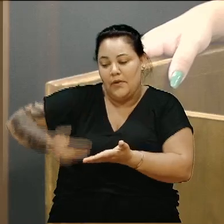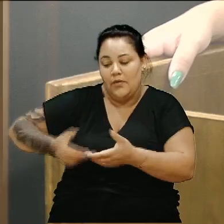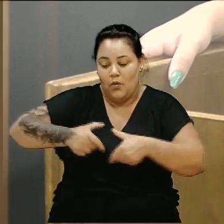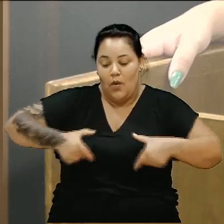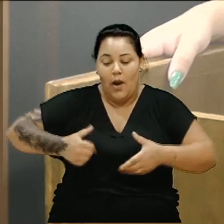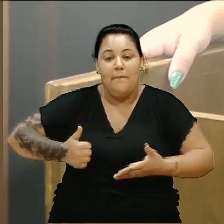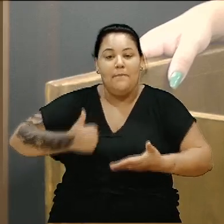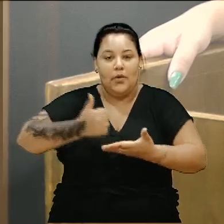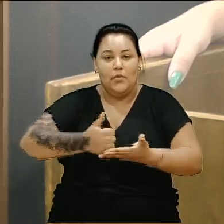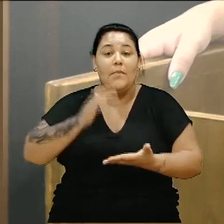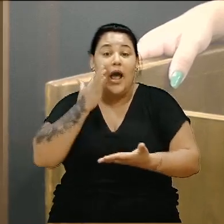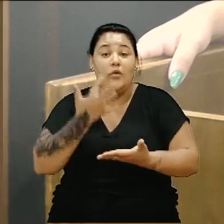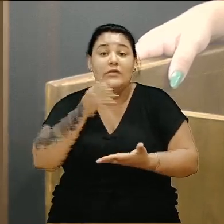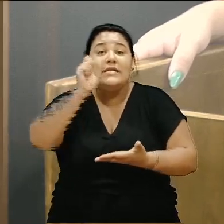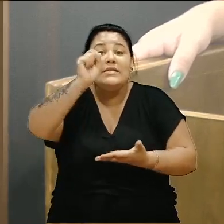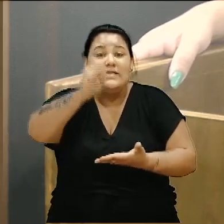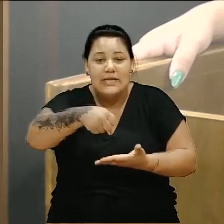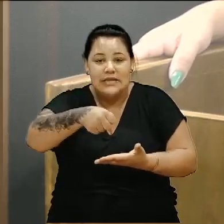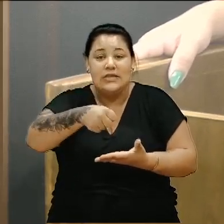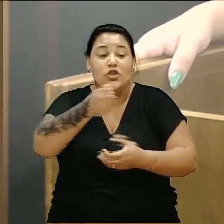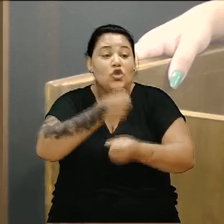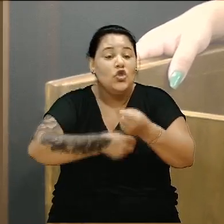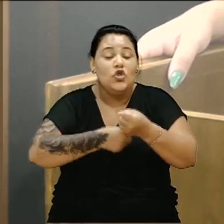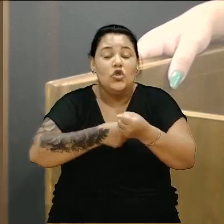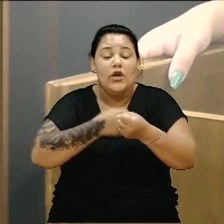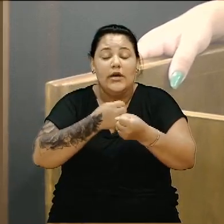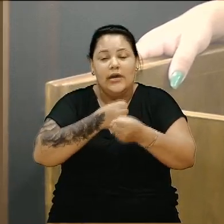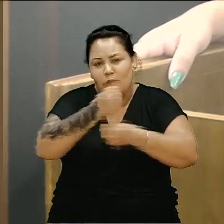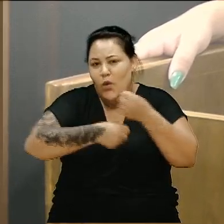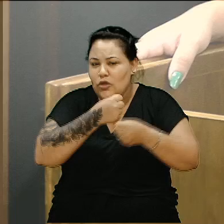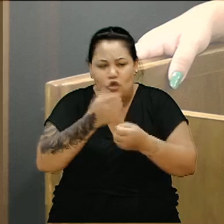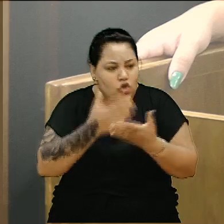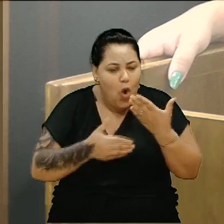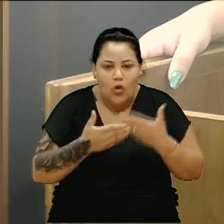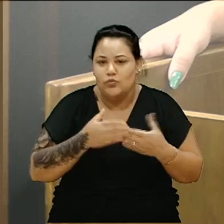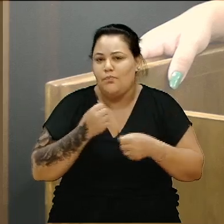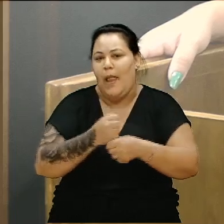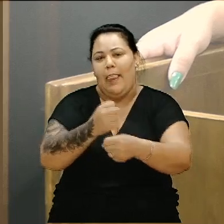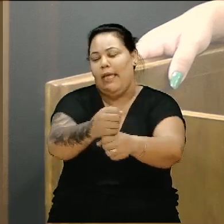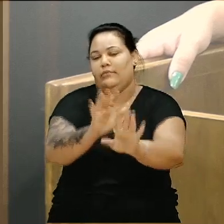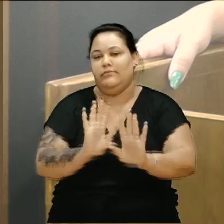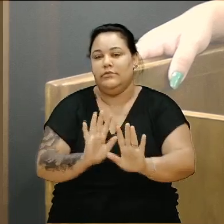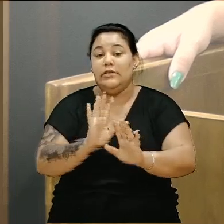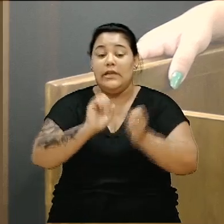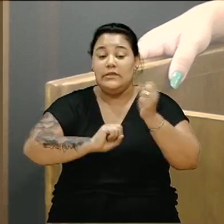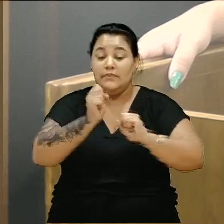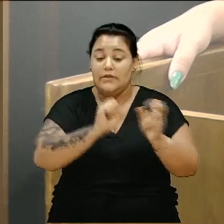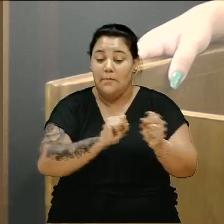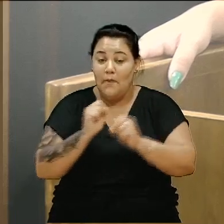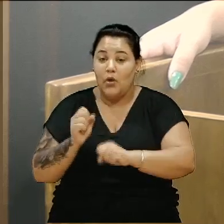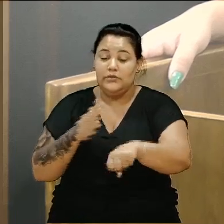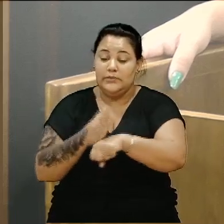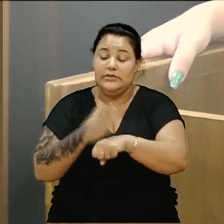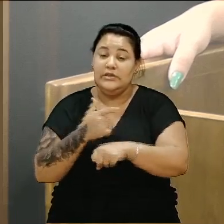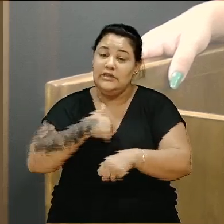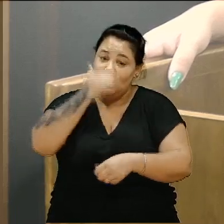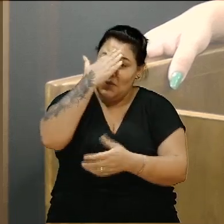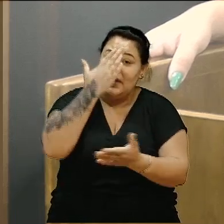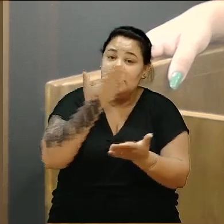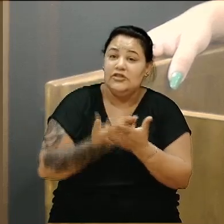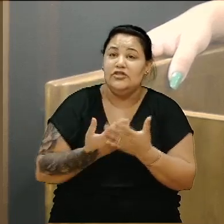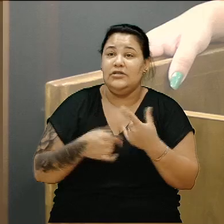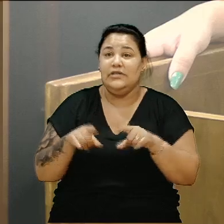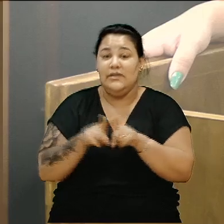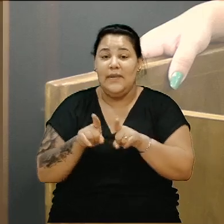aconteça realmente todos os anos, né? E as empresas possam participar, e acredito que isso também